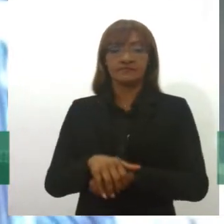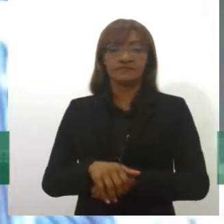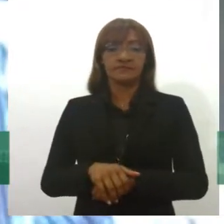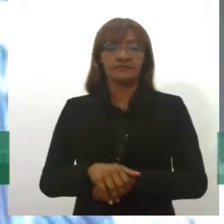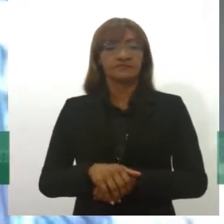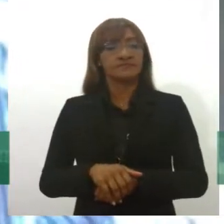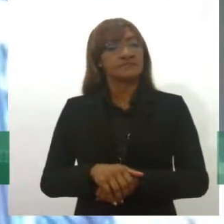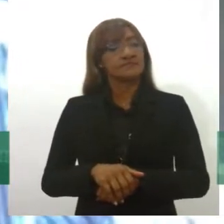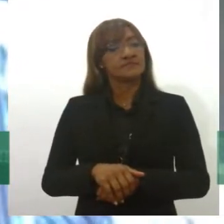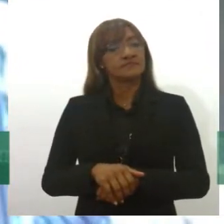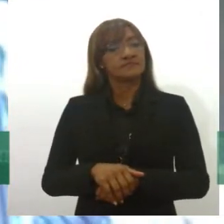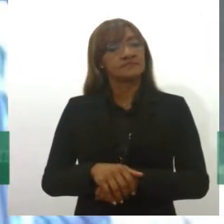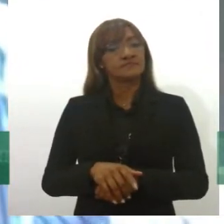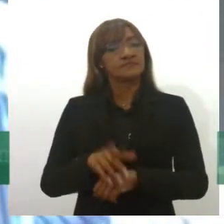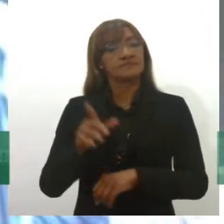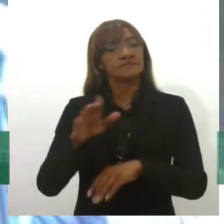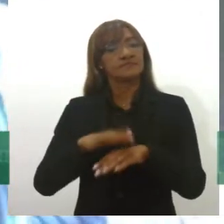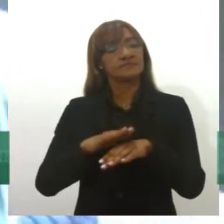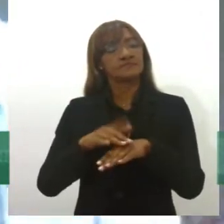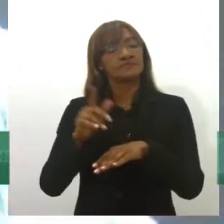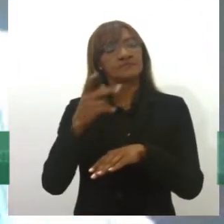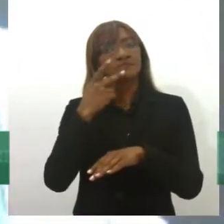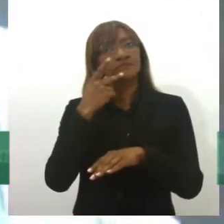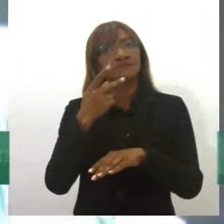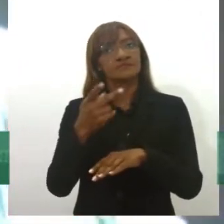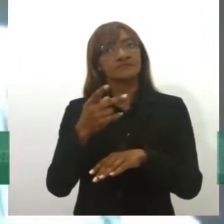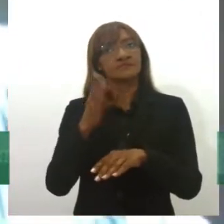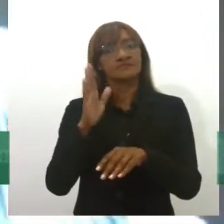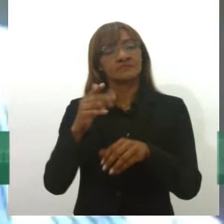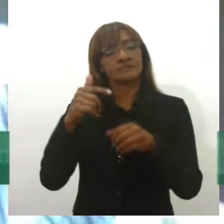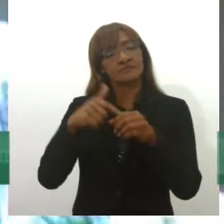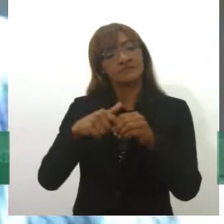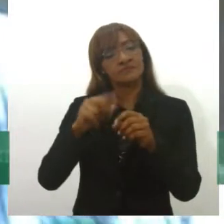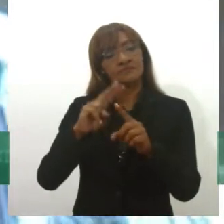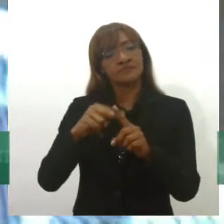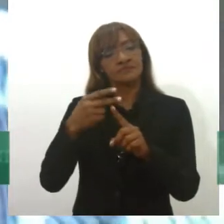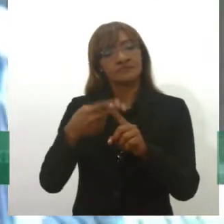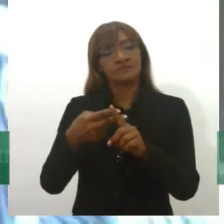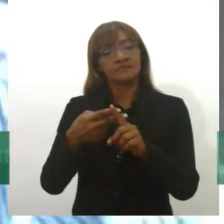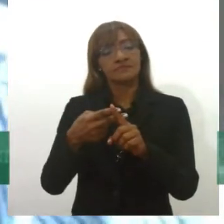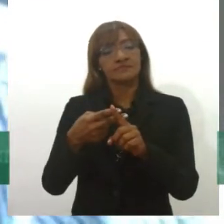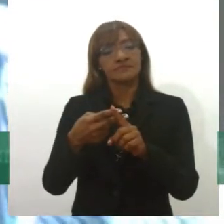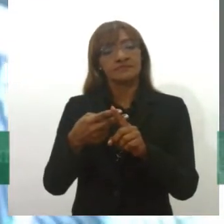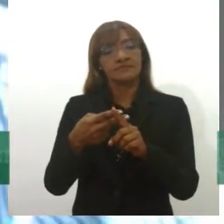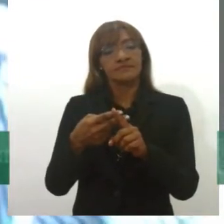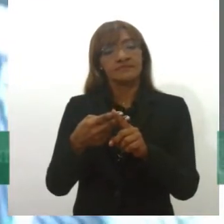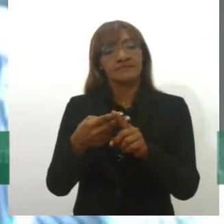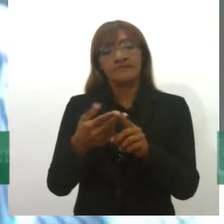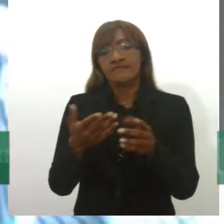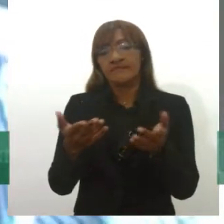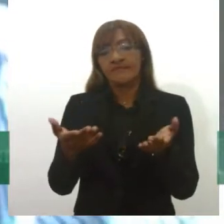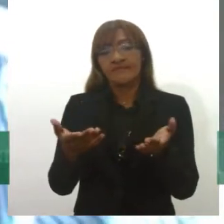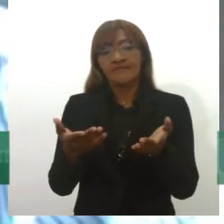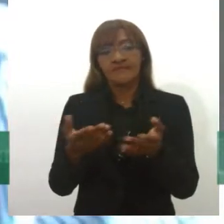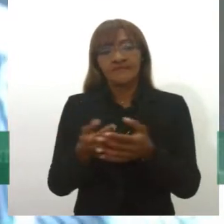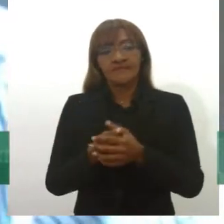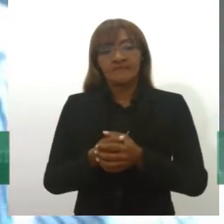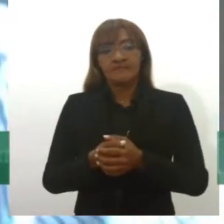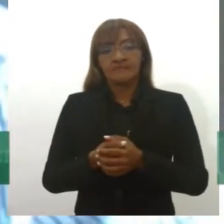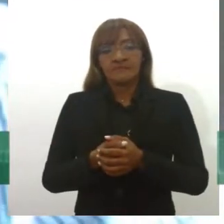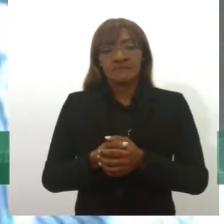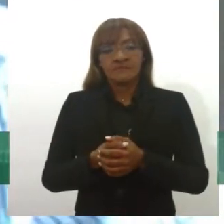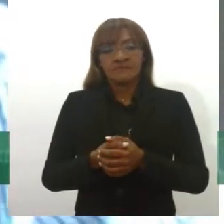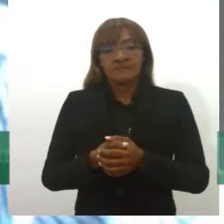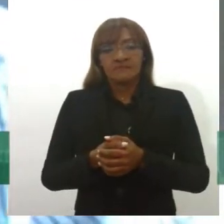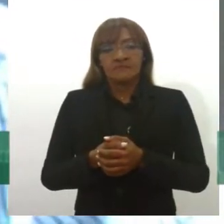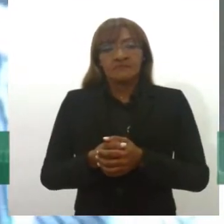você acabou de falar dos últimos aumentos dos preços dos combustíveis, e esses aumentos